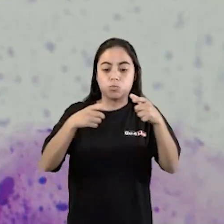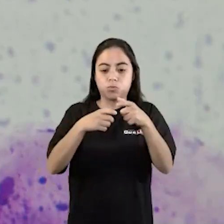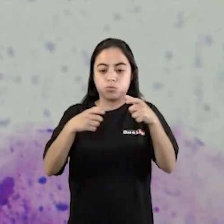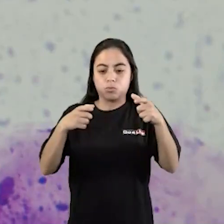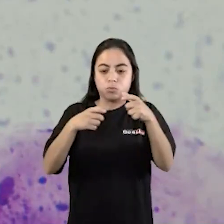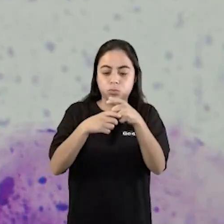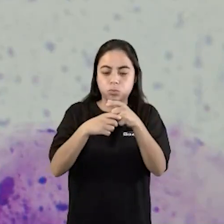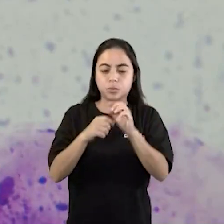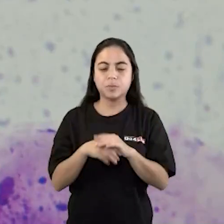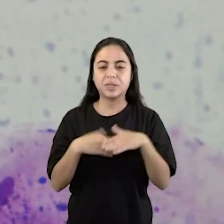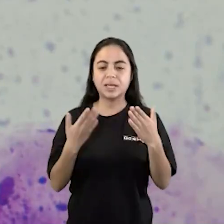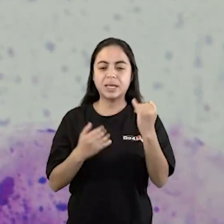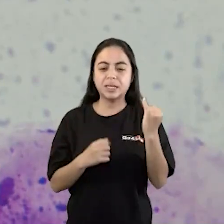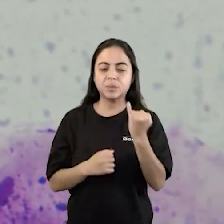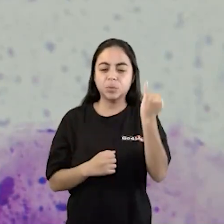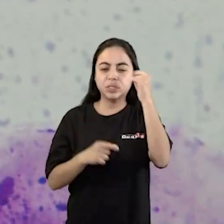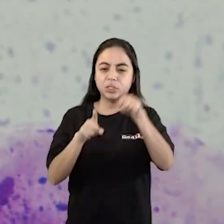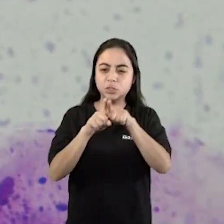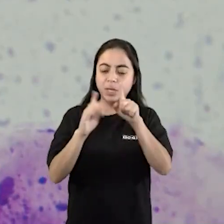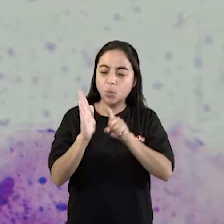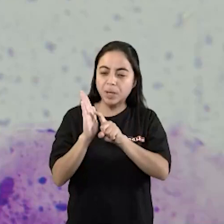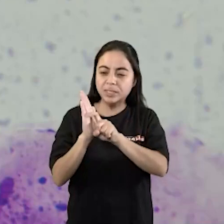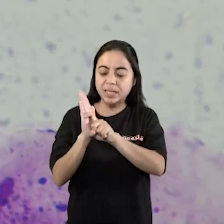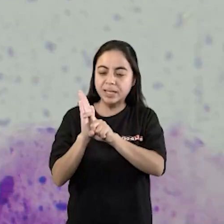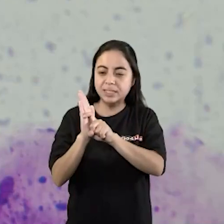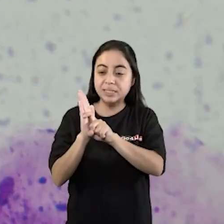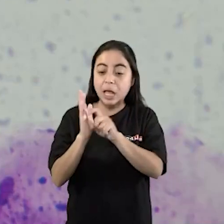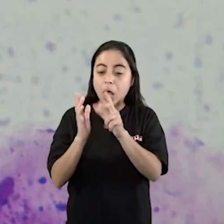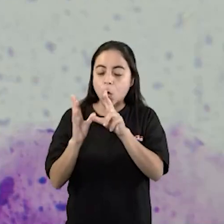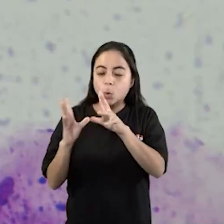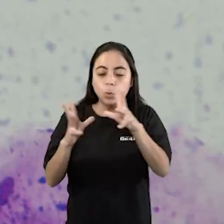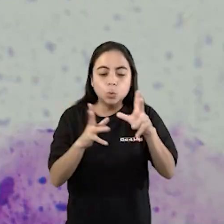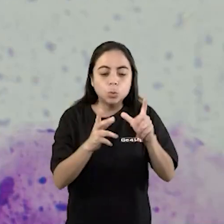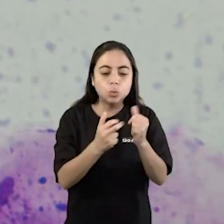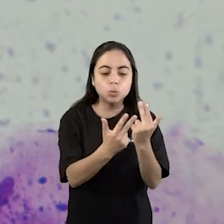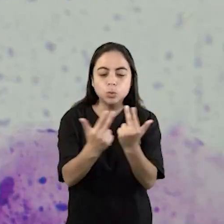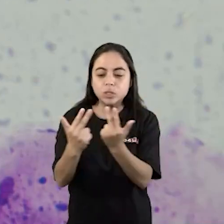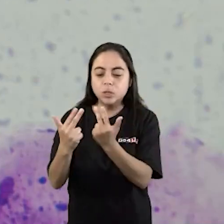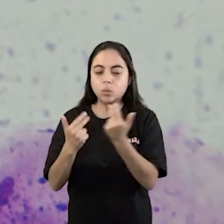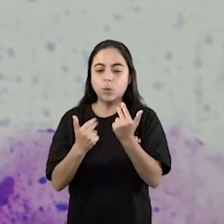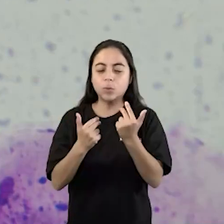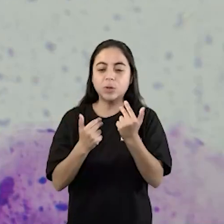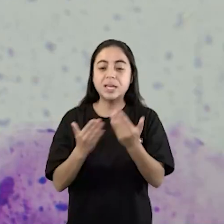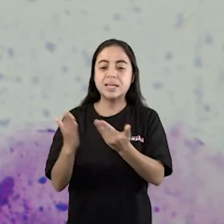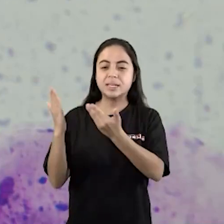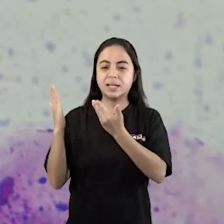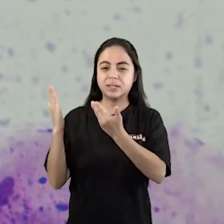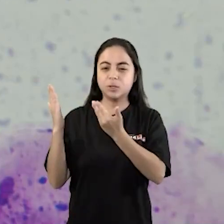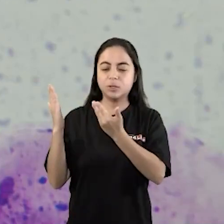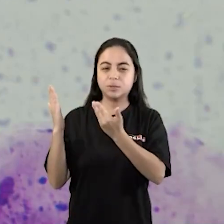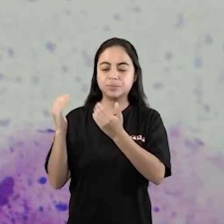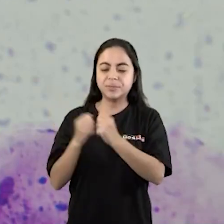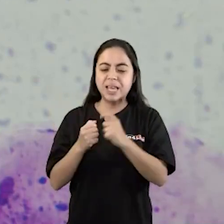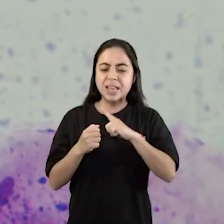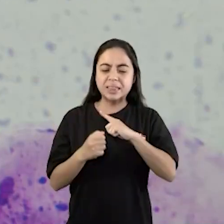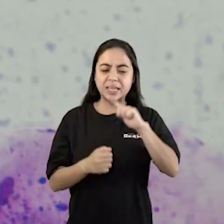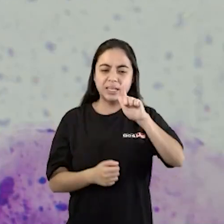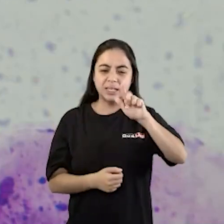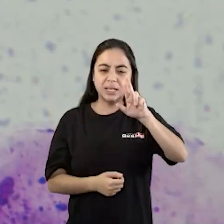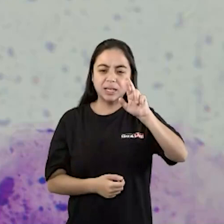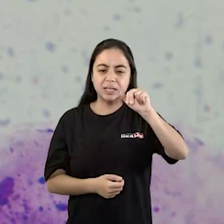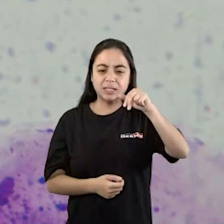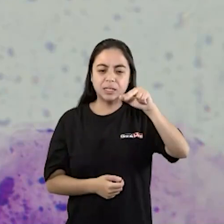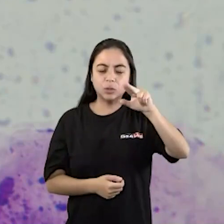importante dizer que as bactérias, elas são uniformes. E essas células, elas vêm com grânulo porque elas